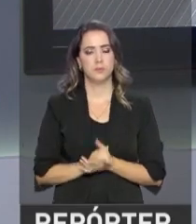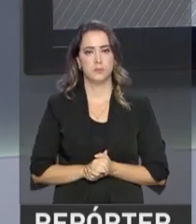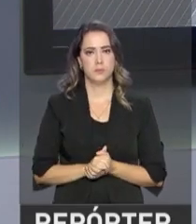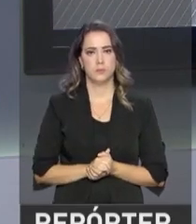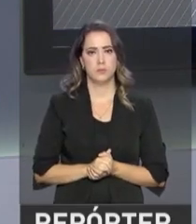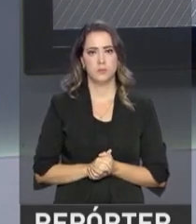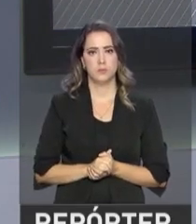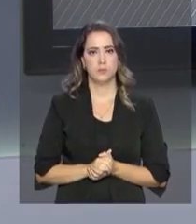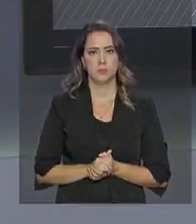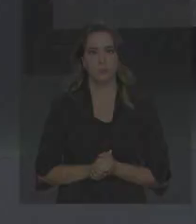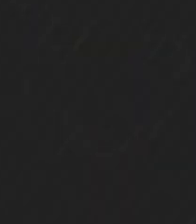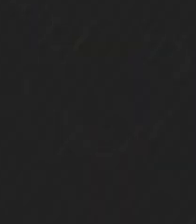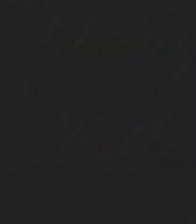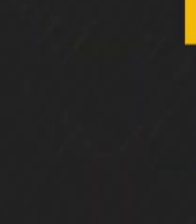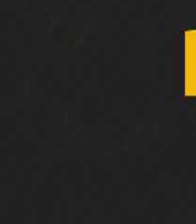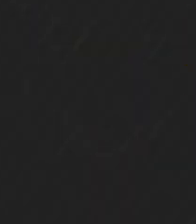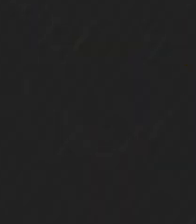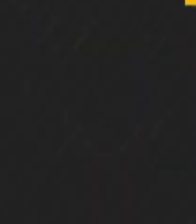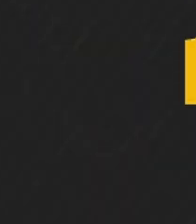federal